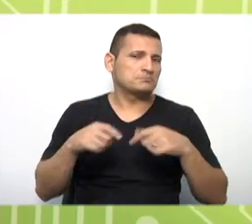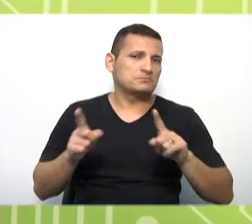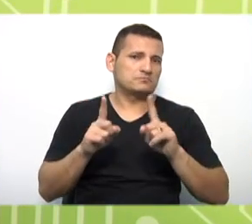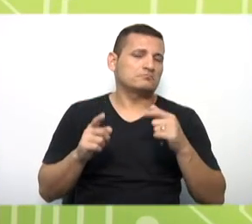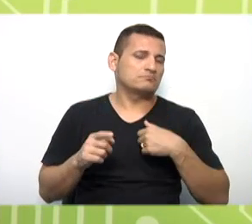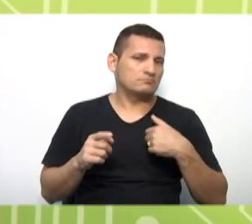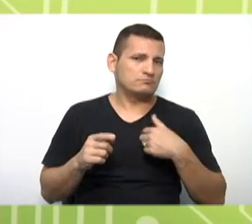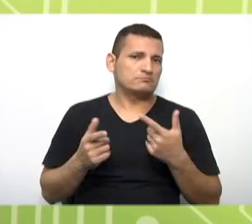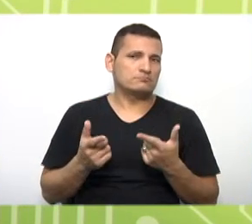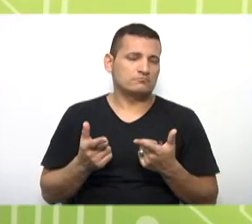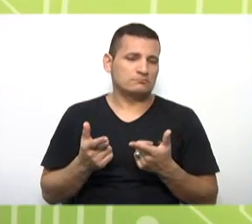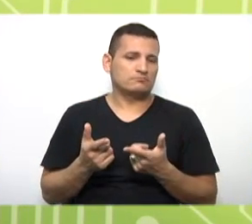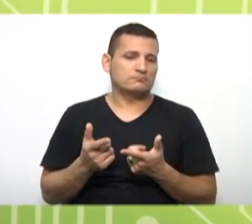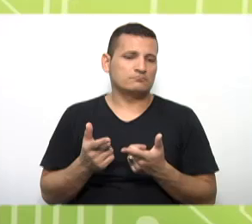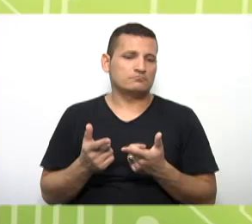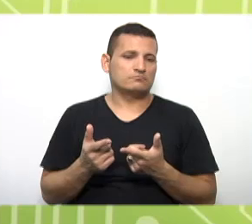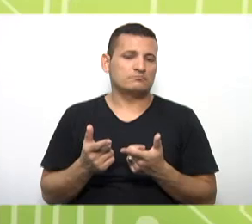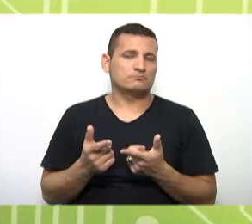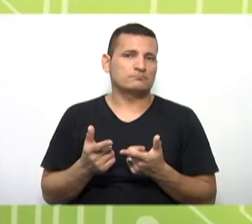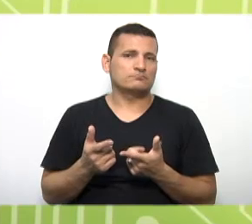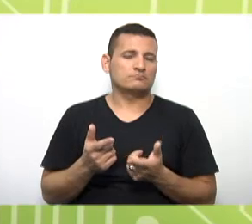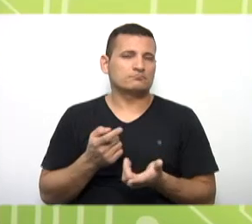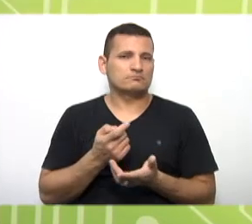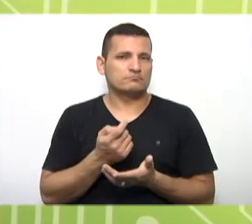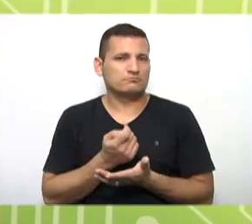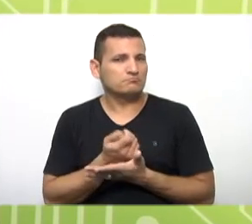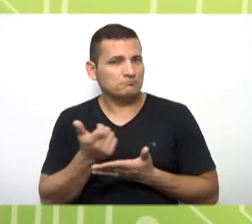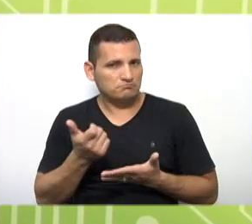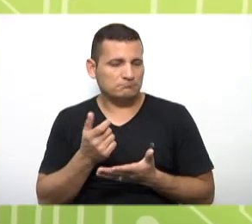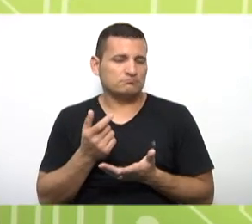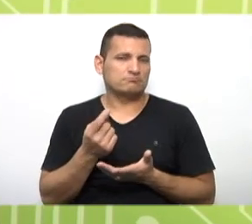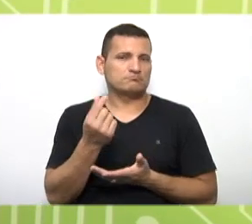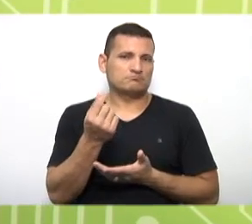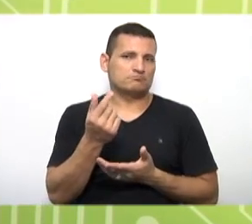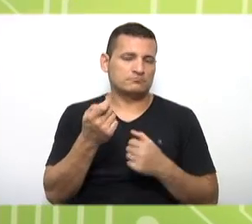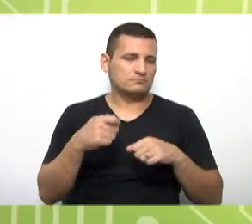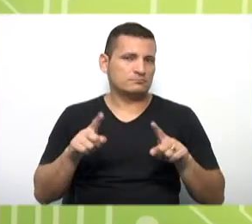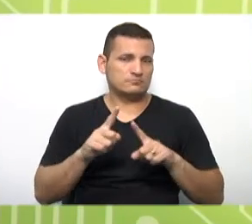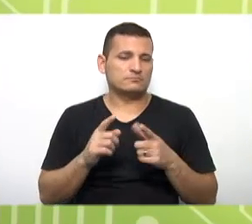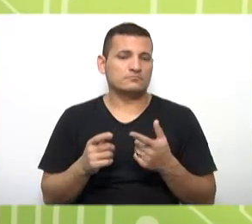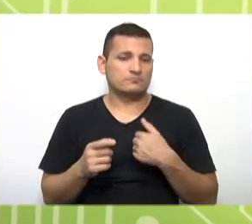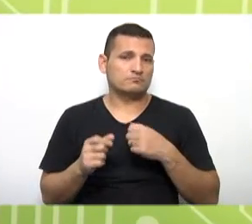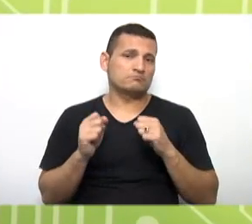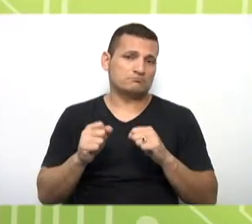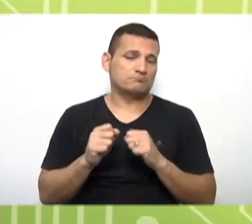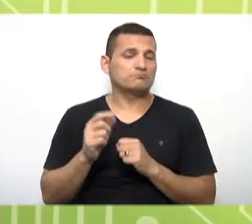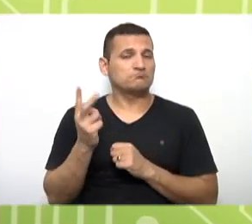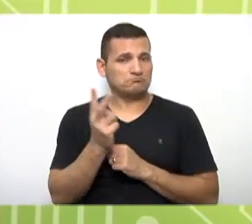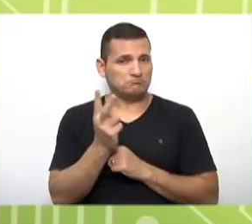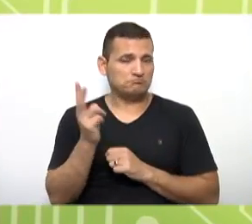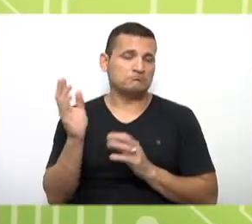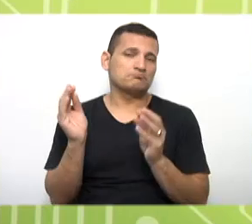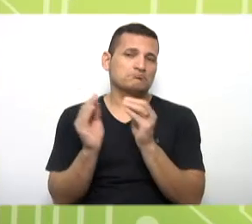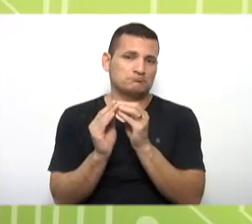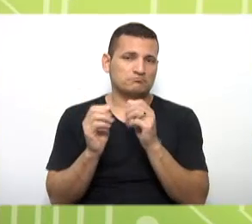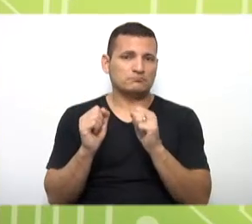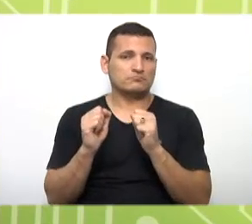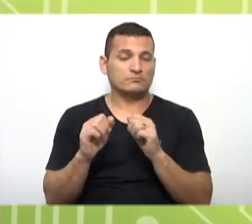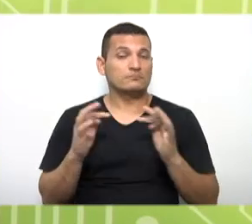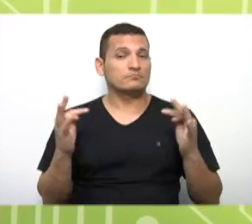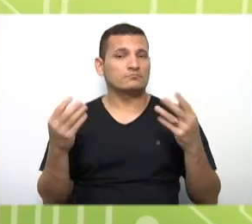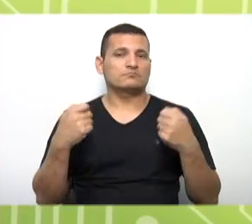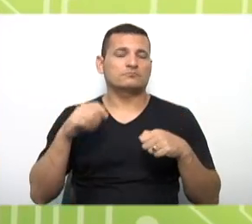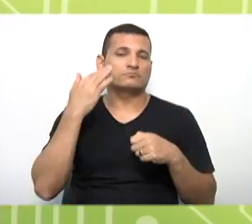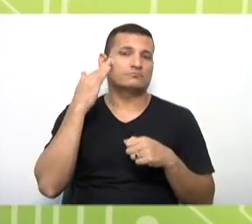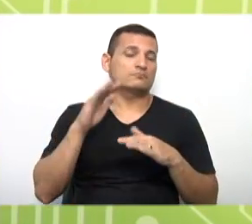recompensar de forma material também. Eu posso alinhar os dois. Tudo isso eu preciso entender quais